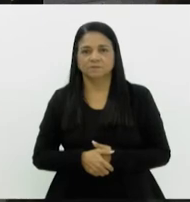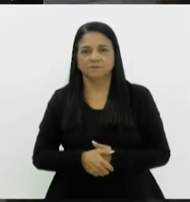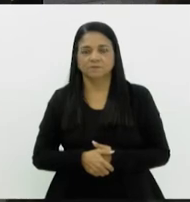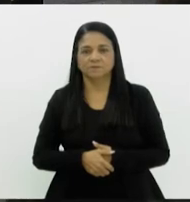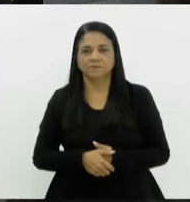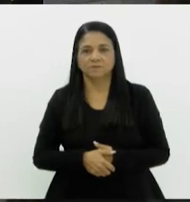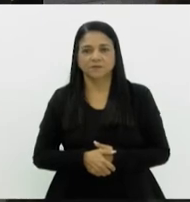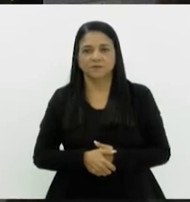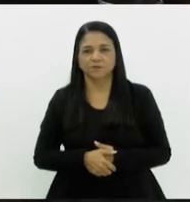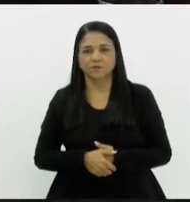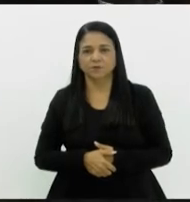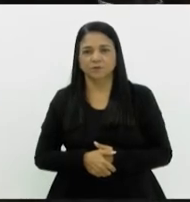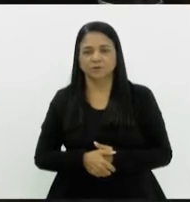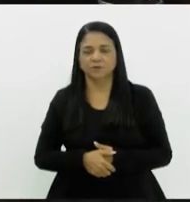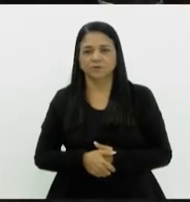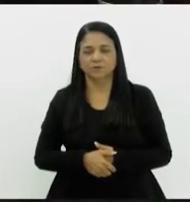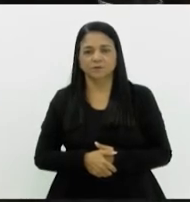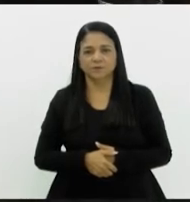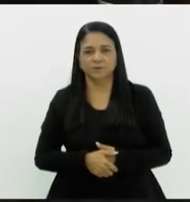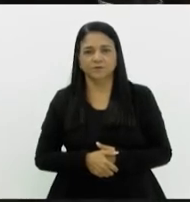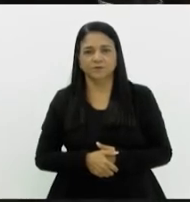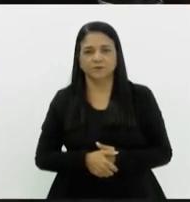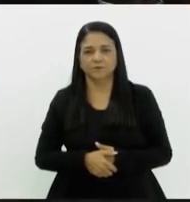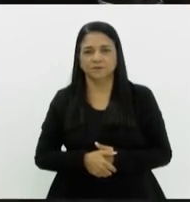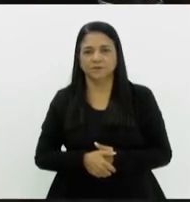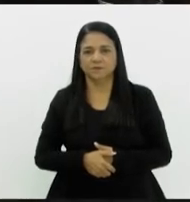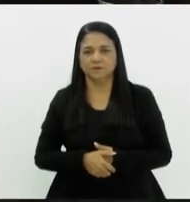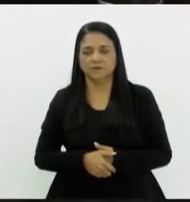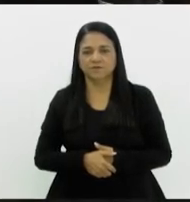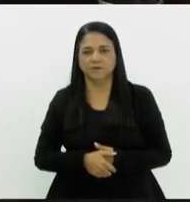Parabenizando aí o deputado Renato